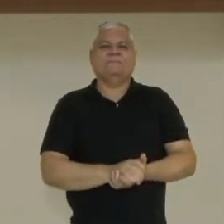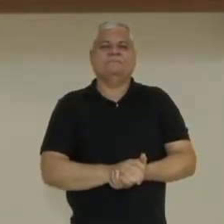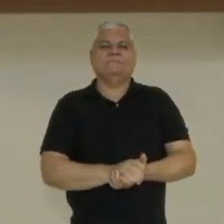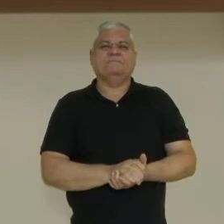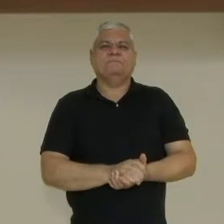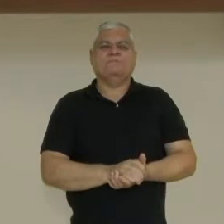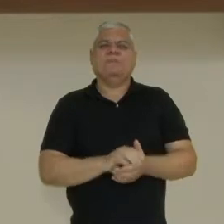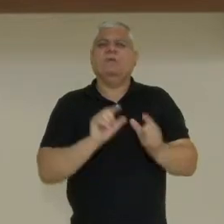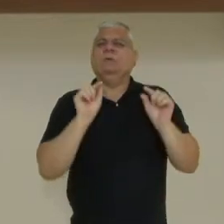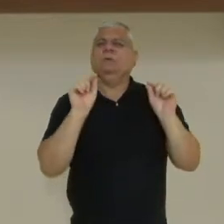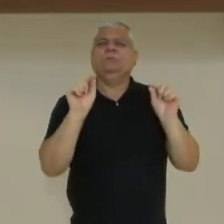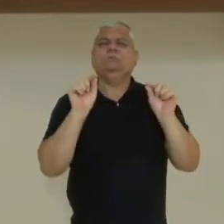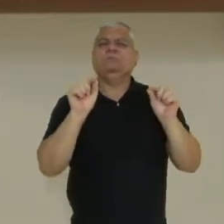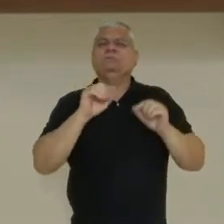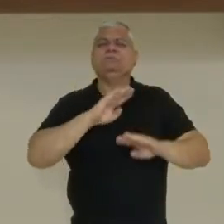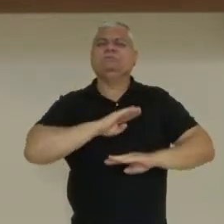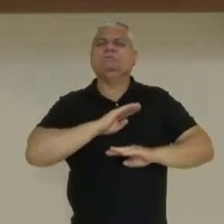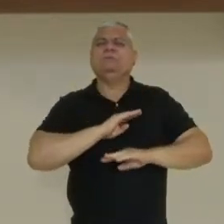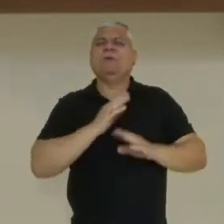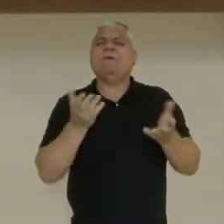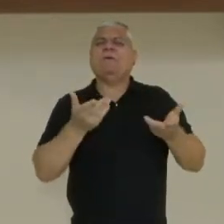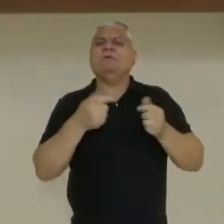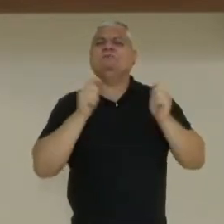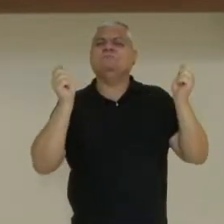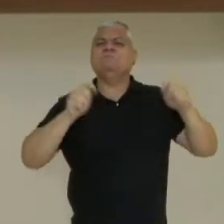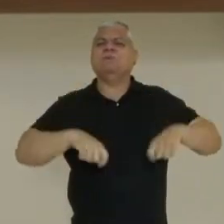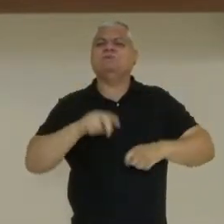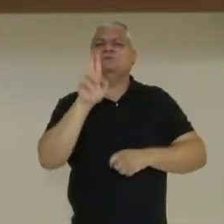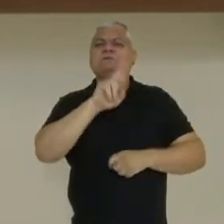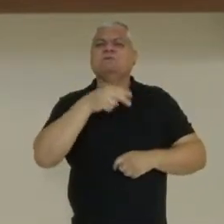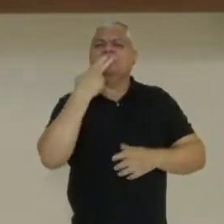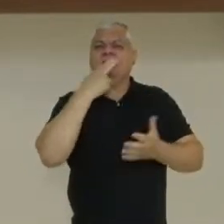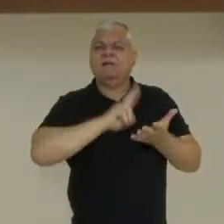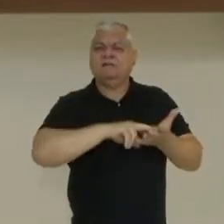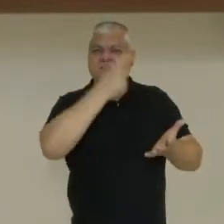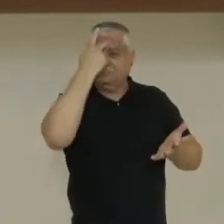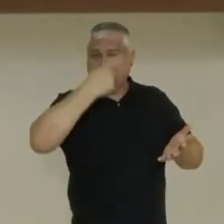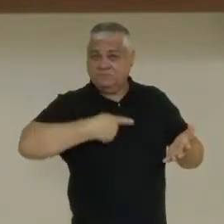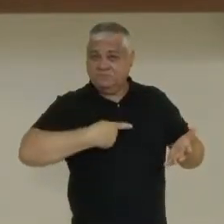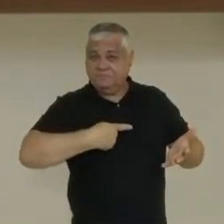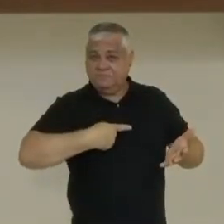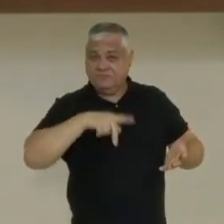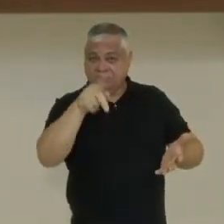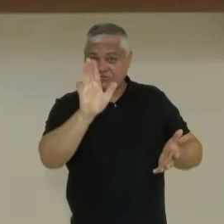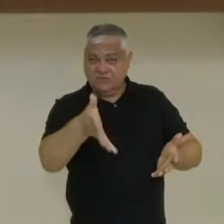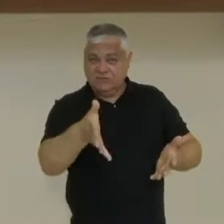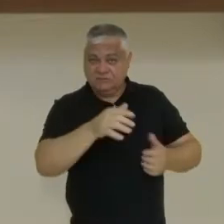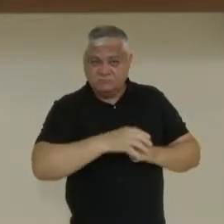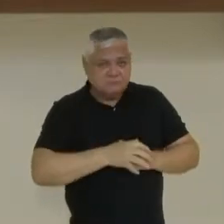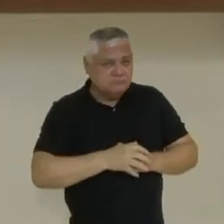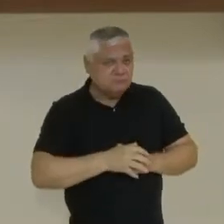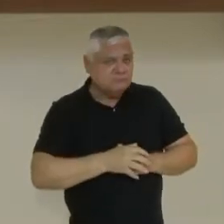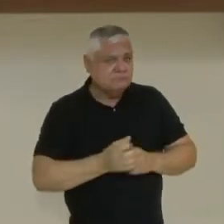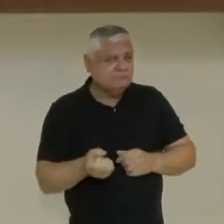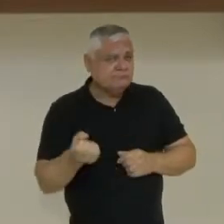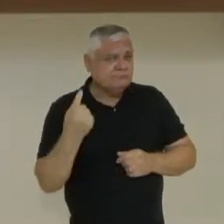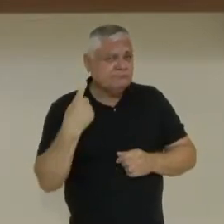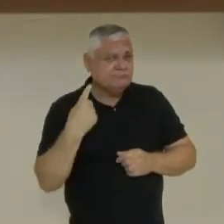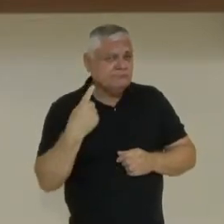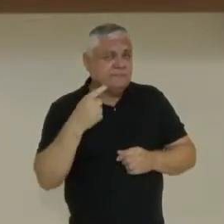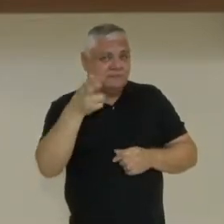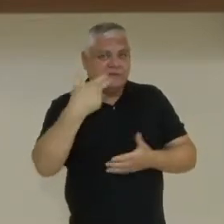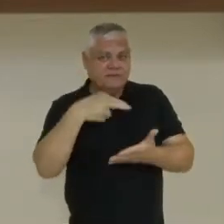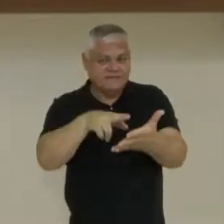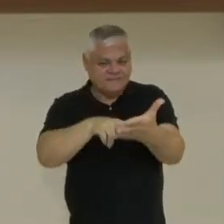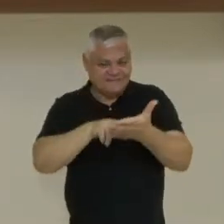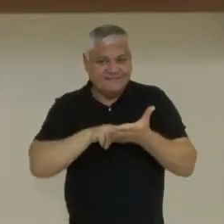Quais situações atualmente você acha que podemos usar uma carta pessoal? Você já usou? Já recebeu